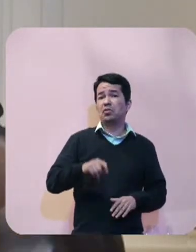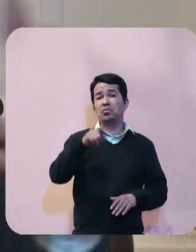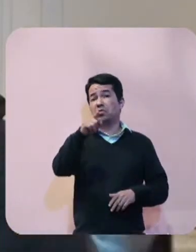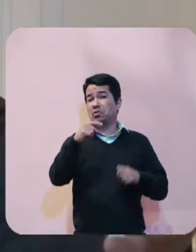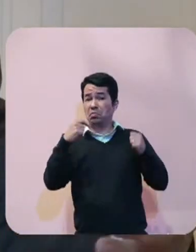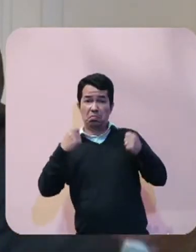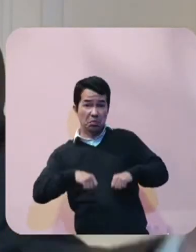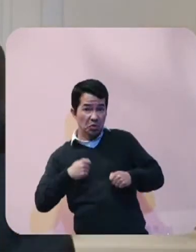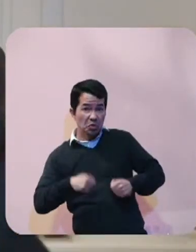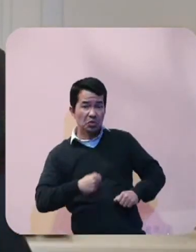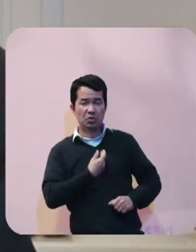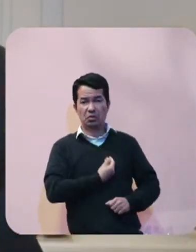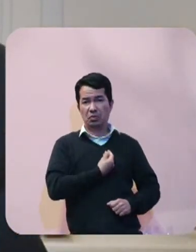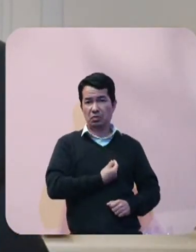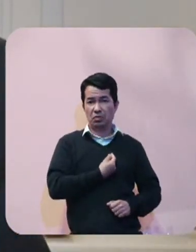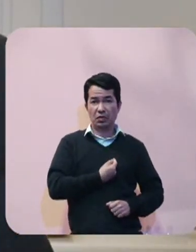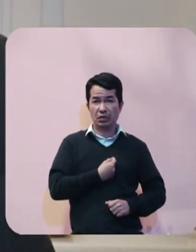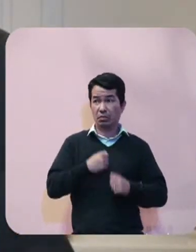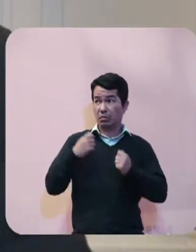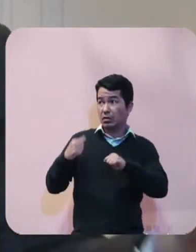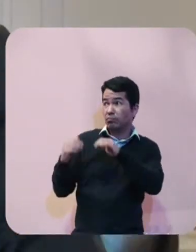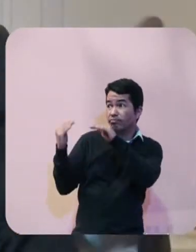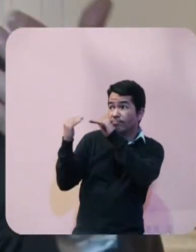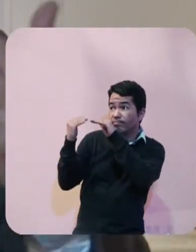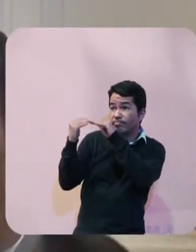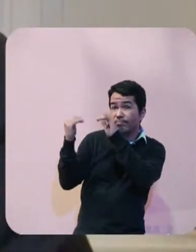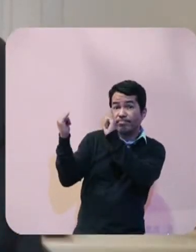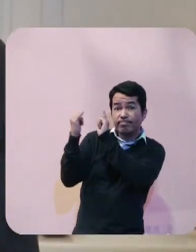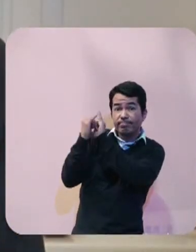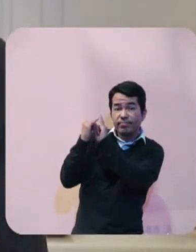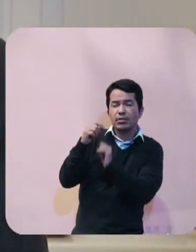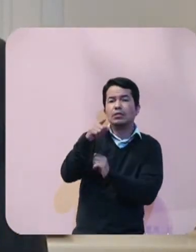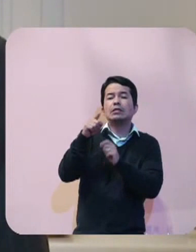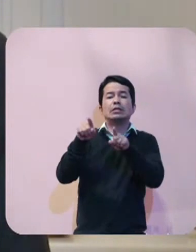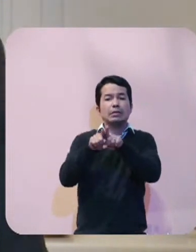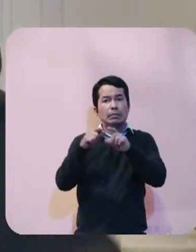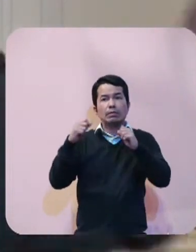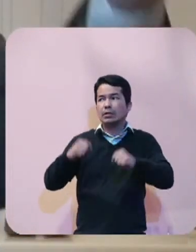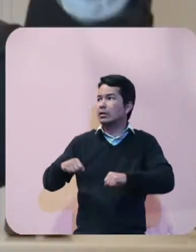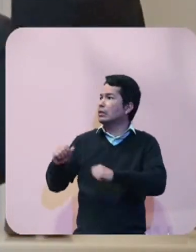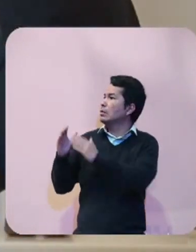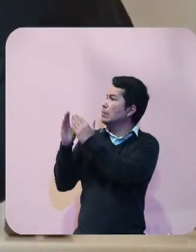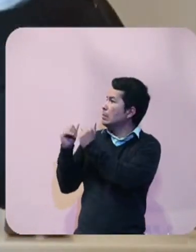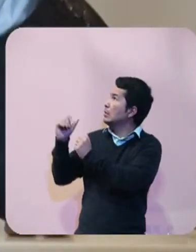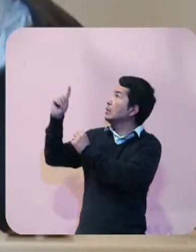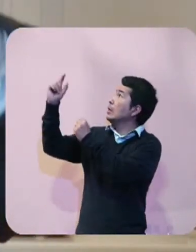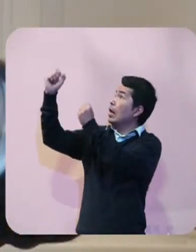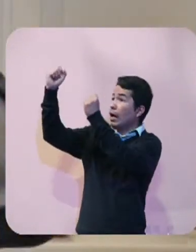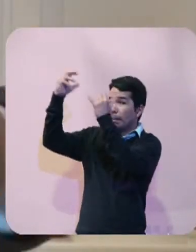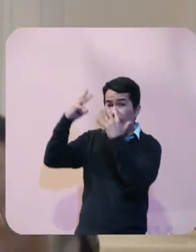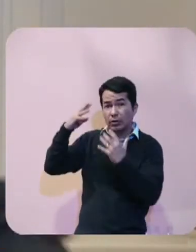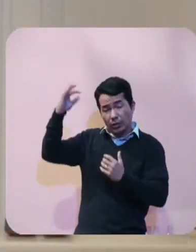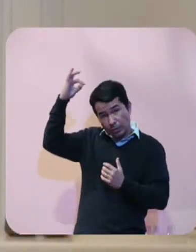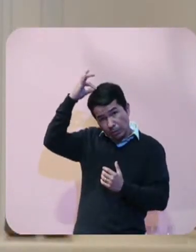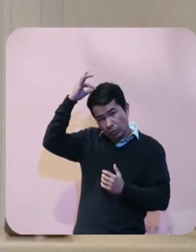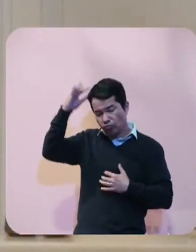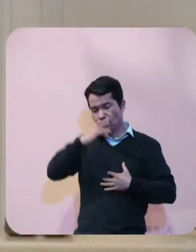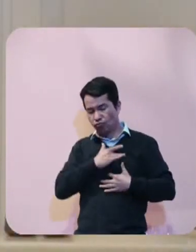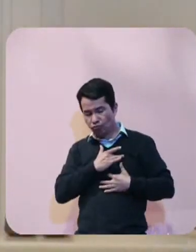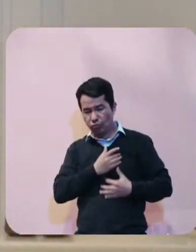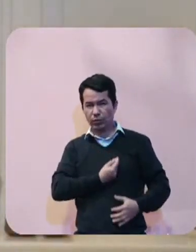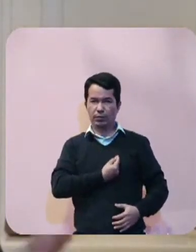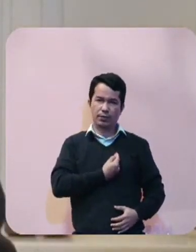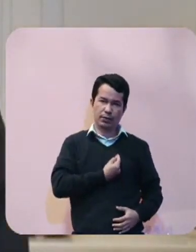ser restaurada a convivência, a gente precisa da bênção de Deus, do ministério do Espírito na nossa